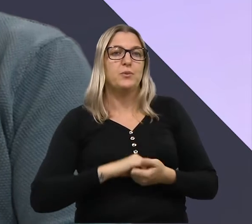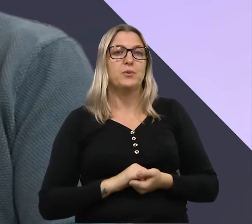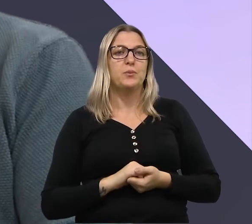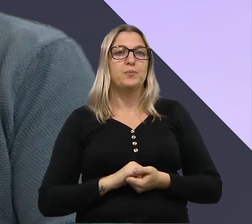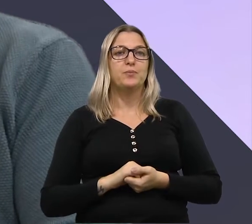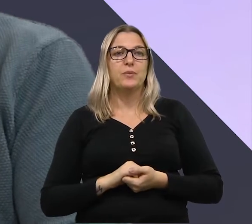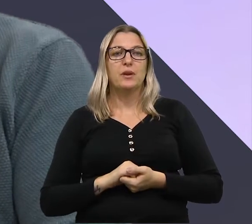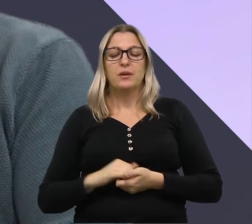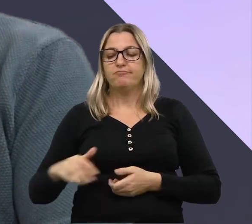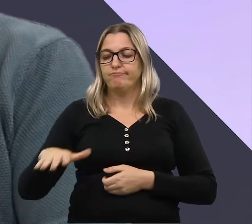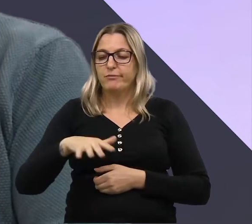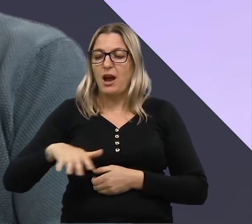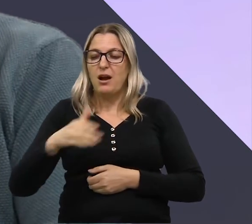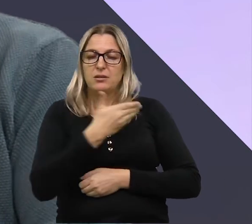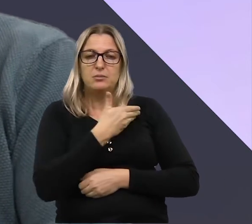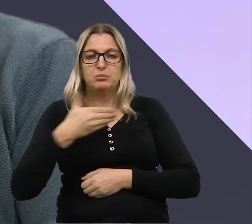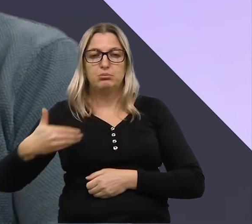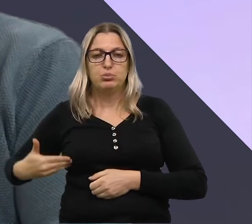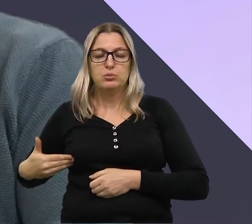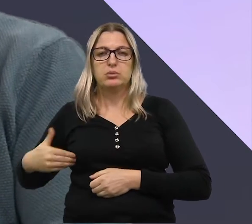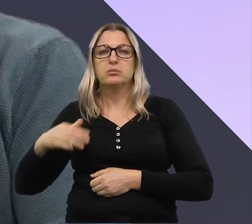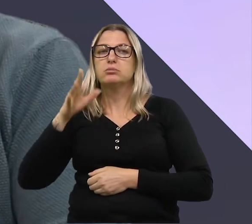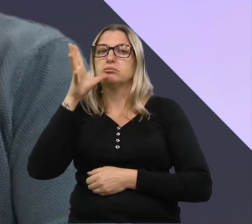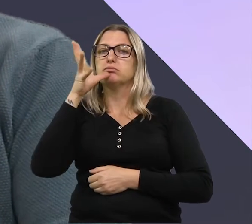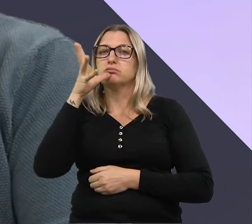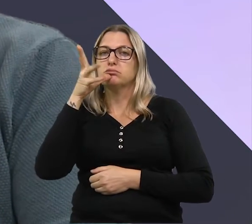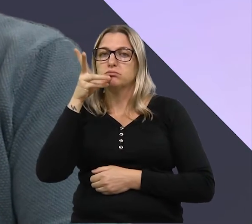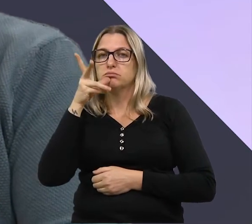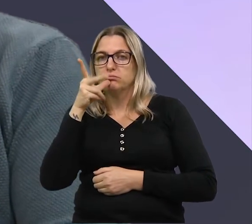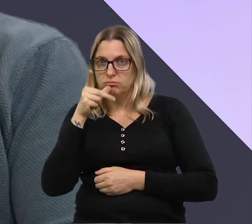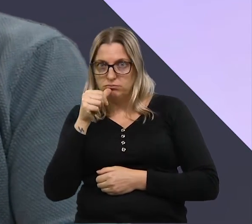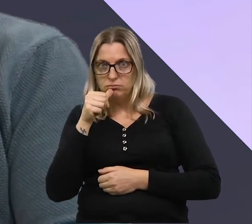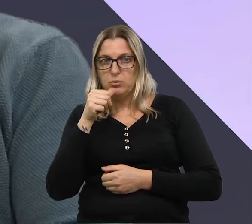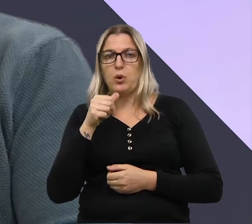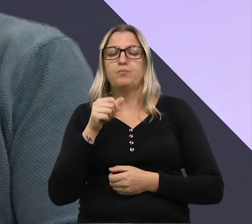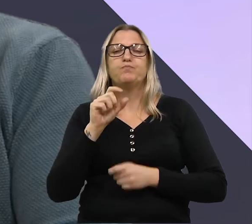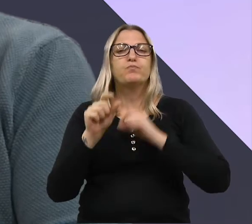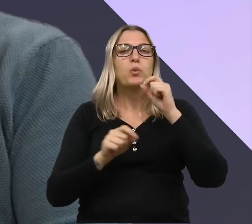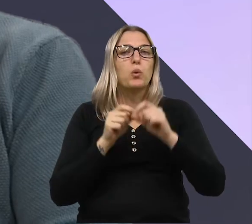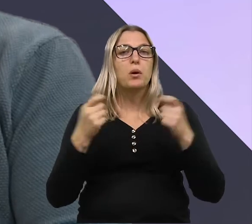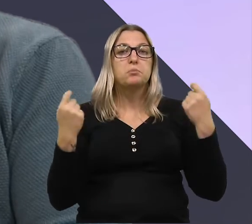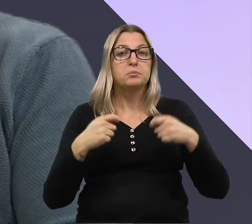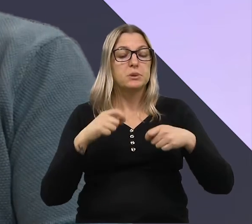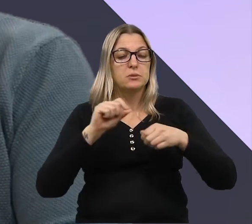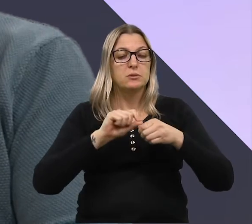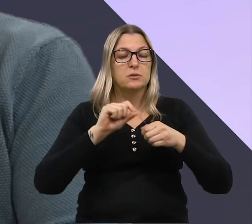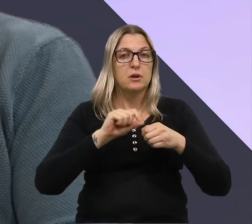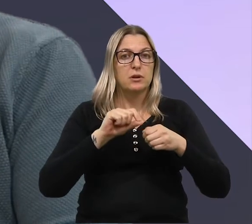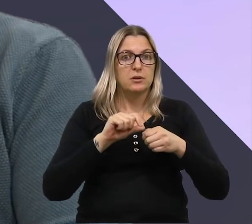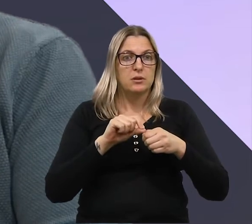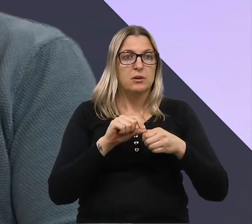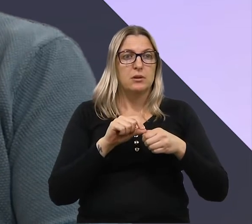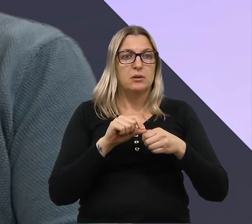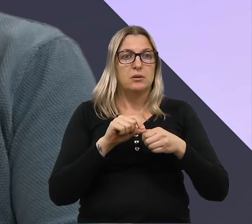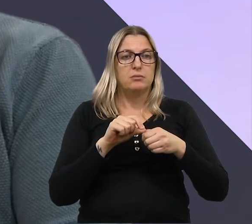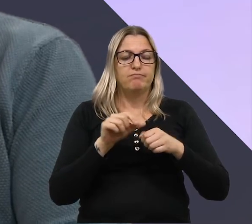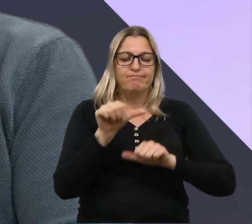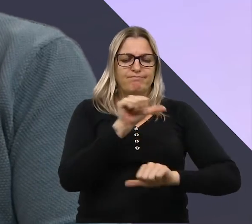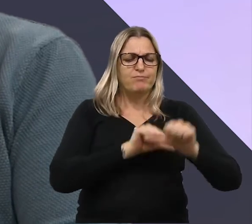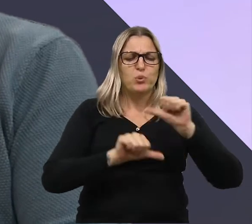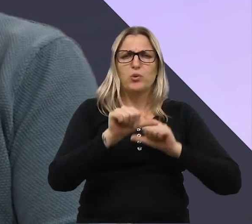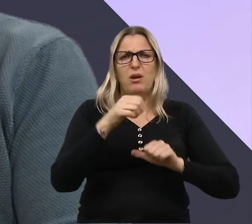interessante nós é olhando para o setor público a gente vê que essa velocidade não é mesma então o que que nós vamos fazer nós temos que fazer